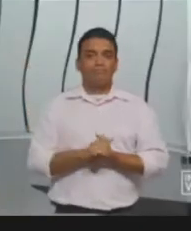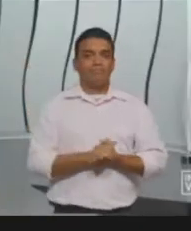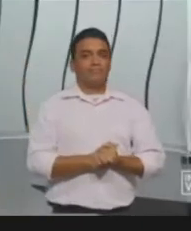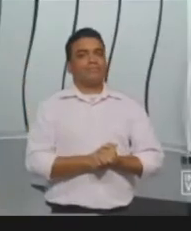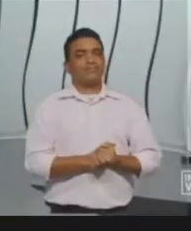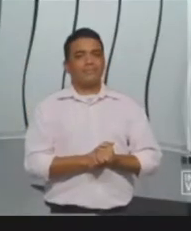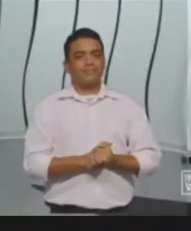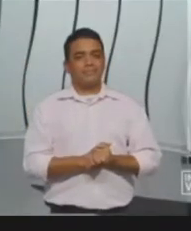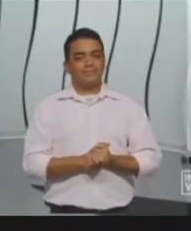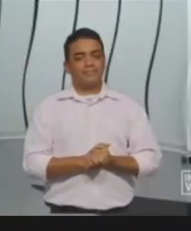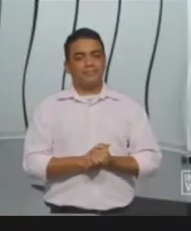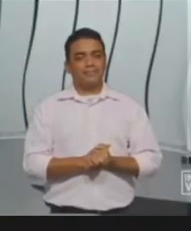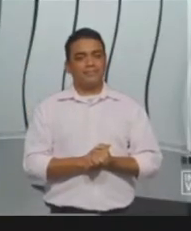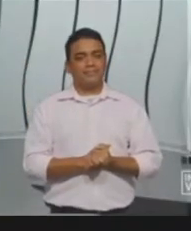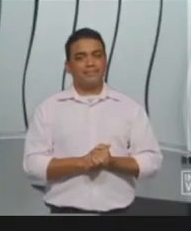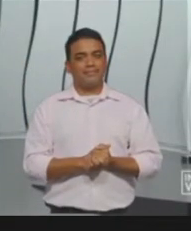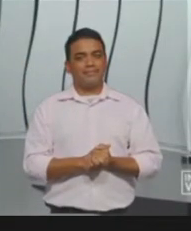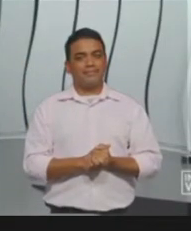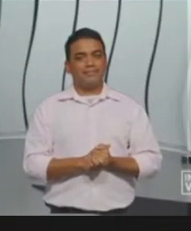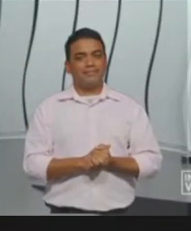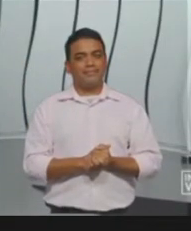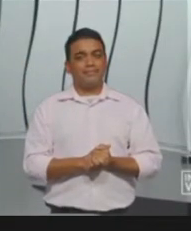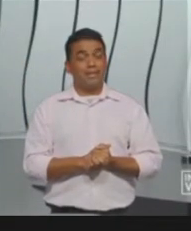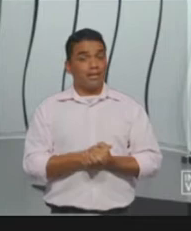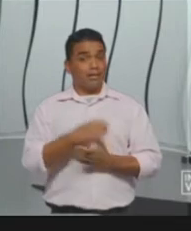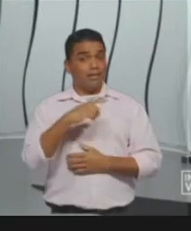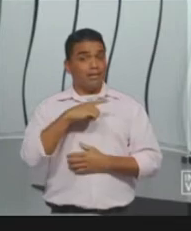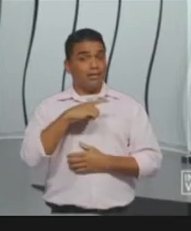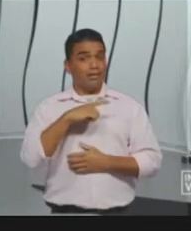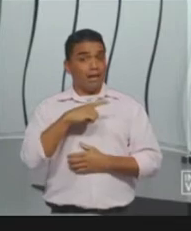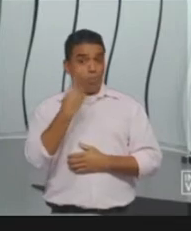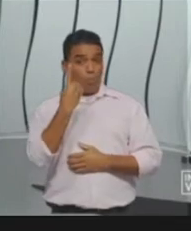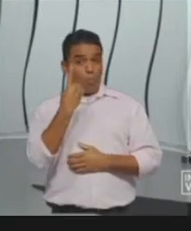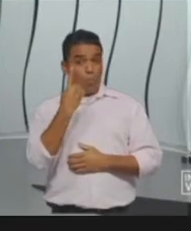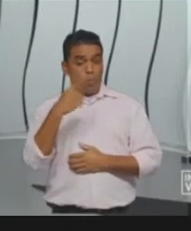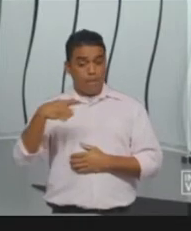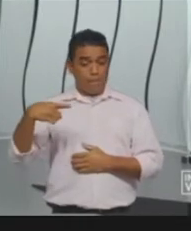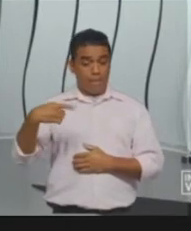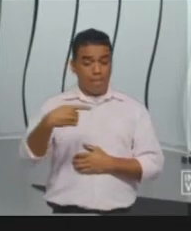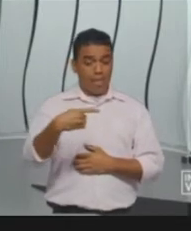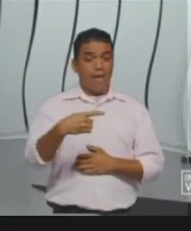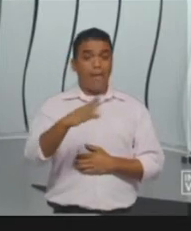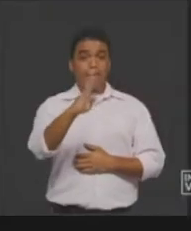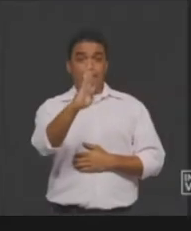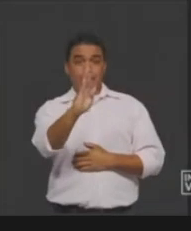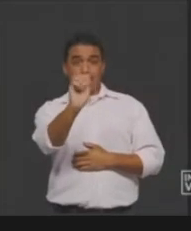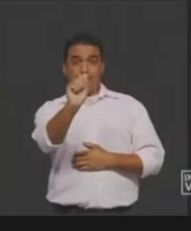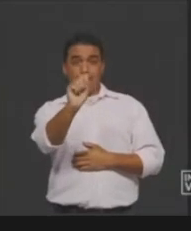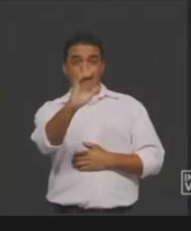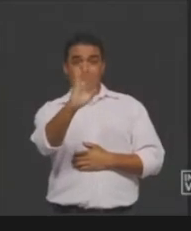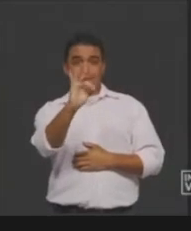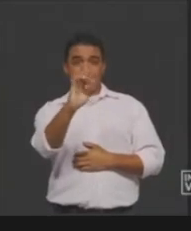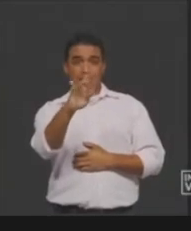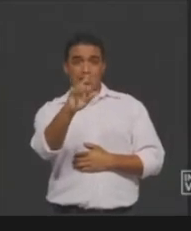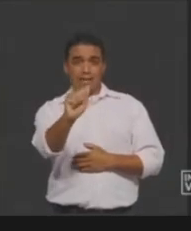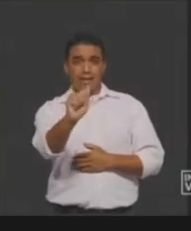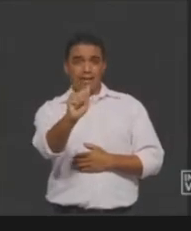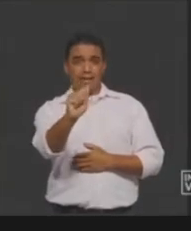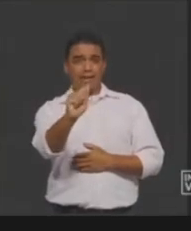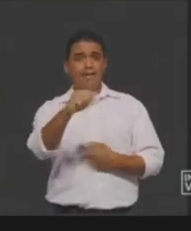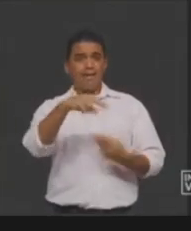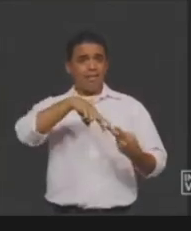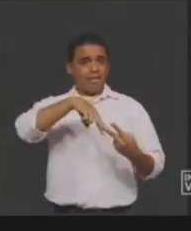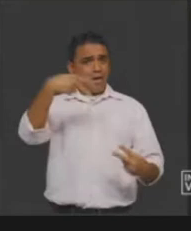amarelo. Vou usar o amarelo Taut. Então aqui nós temos uma bactéria. Repare aqui que o DNA DNA dela aqui, ó, tem um DNA,